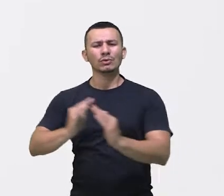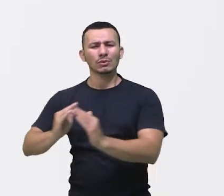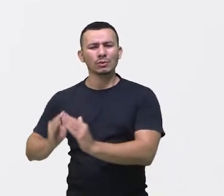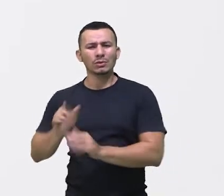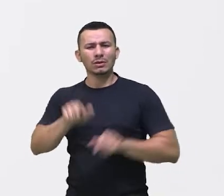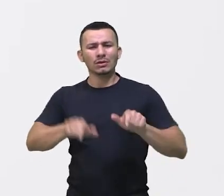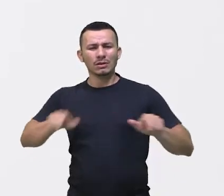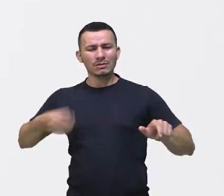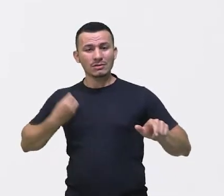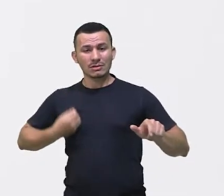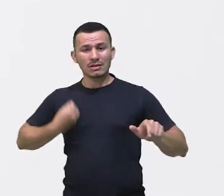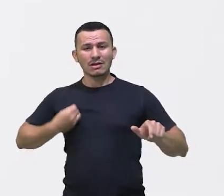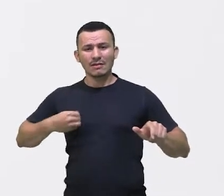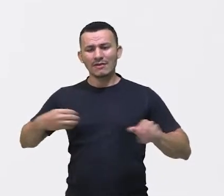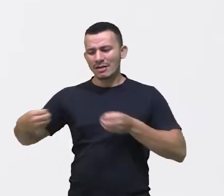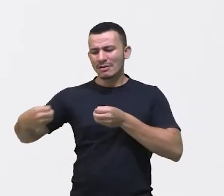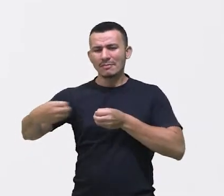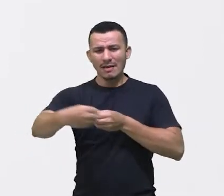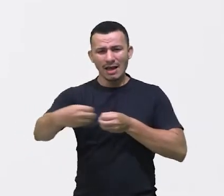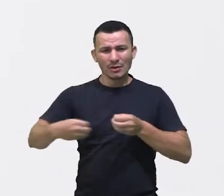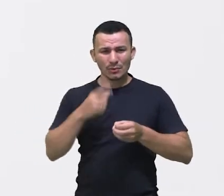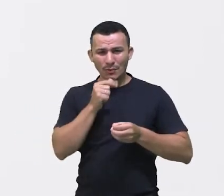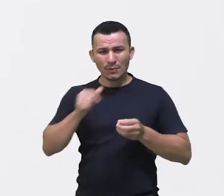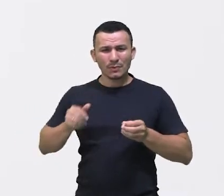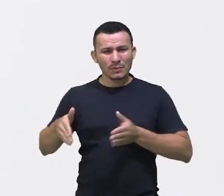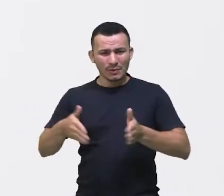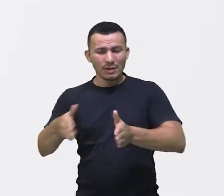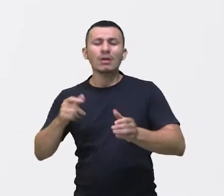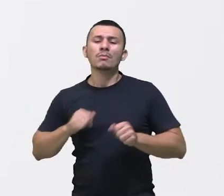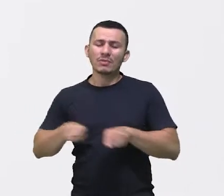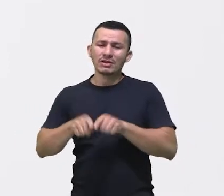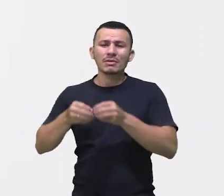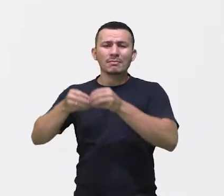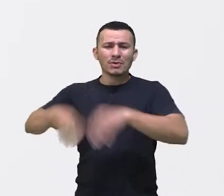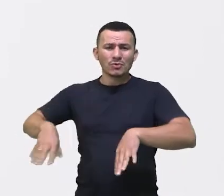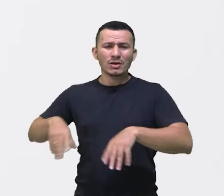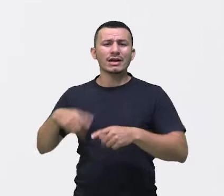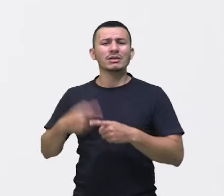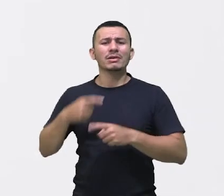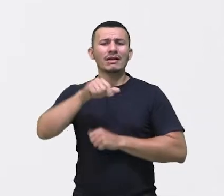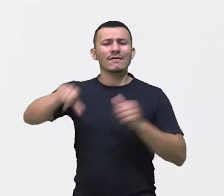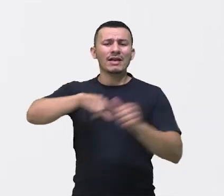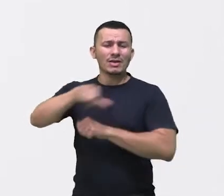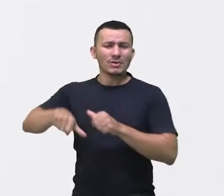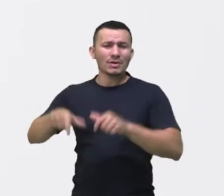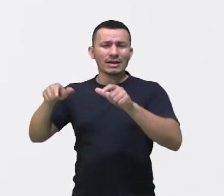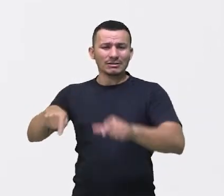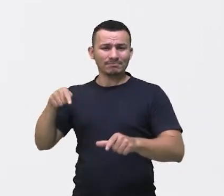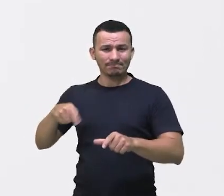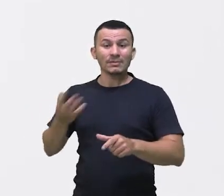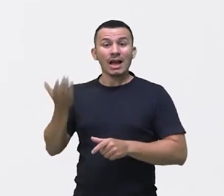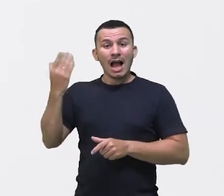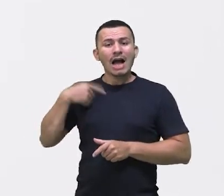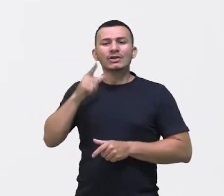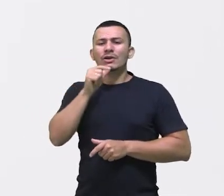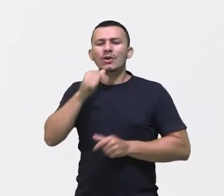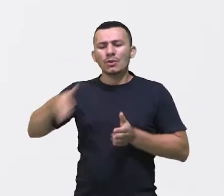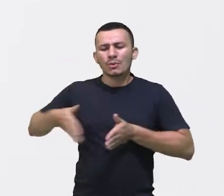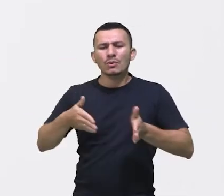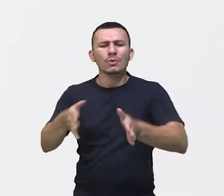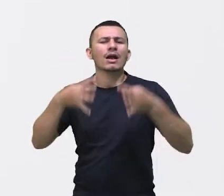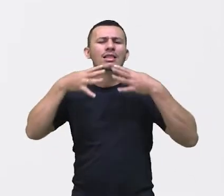vivem próximas às áreas desses rios vão ser prejudicadas, porque tudo vai mudar. Aquele ambiente que antes corria um rio